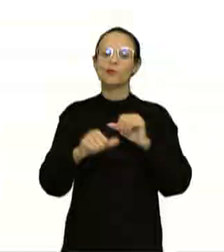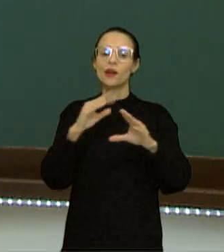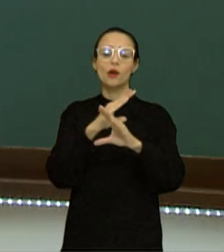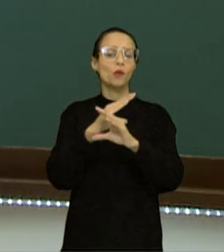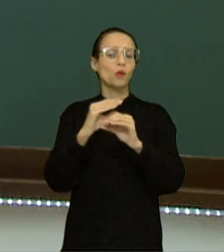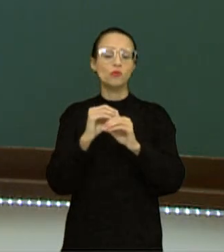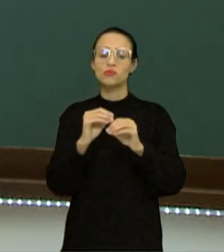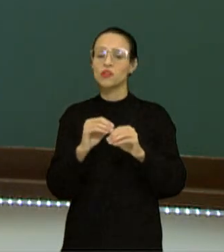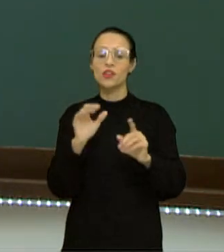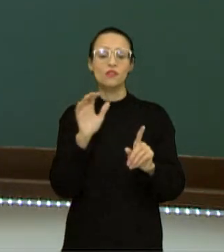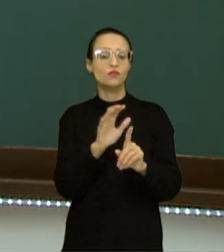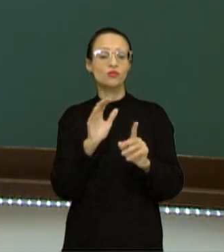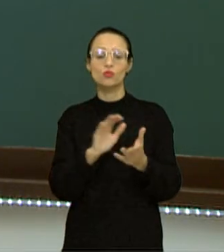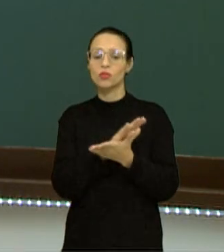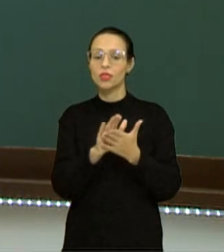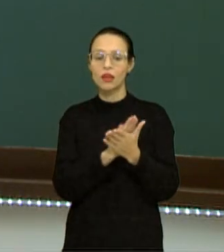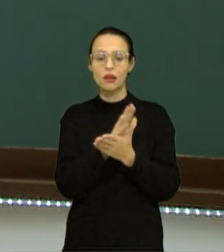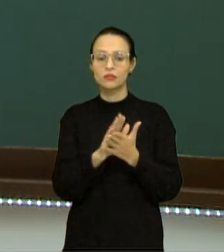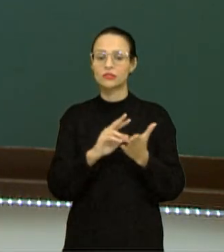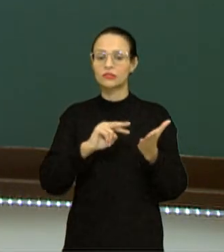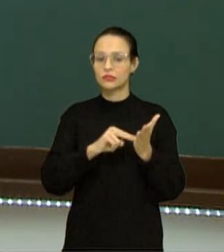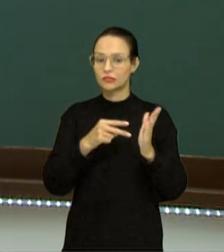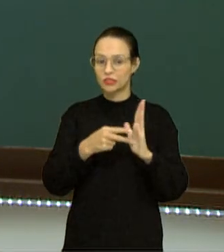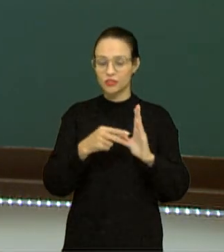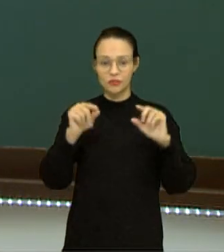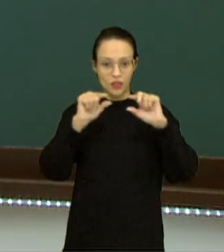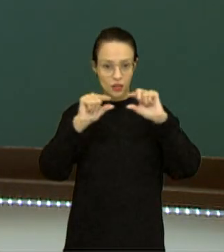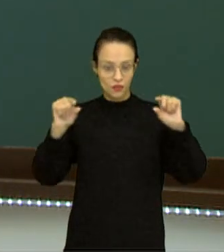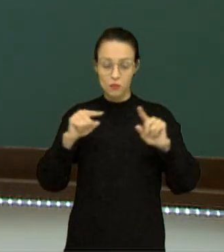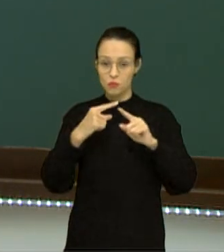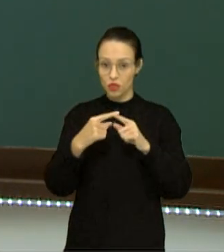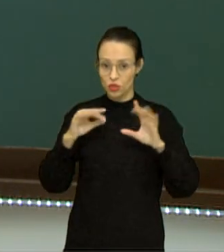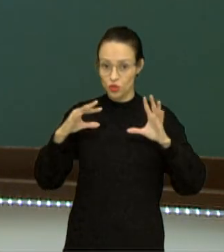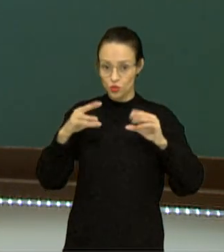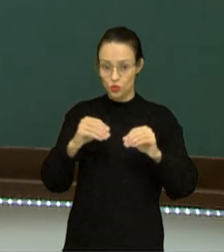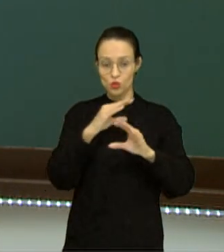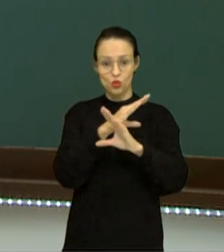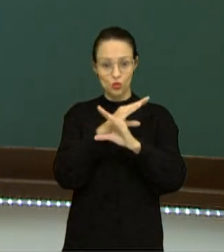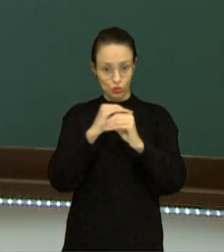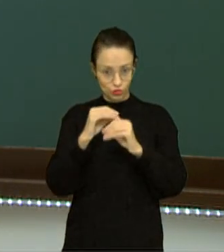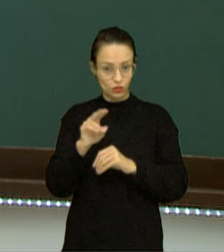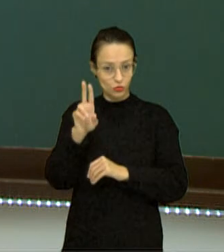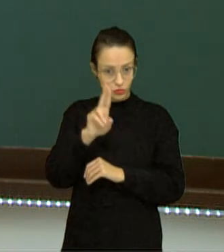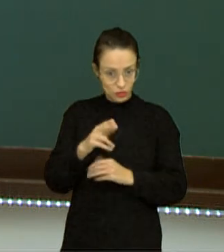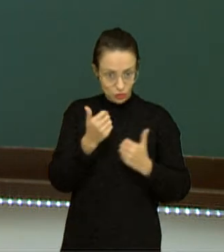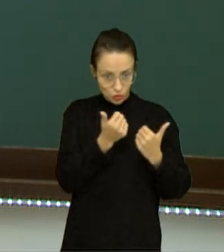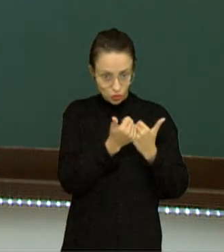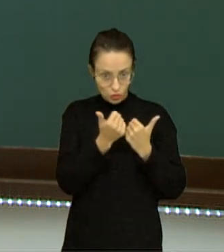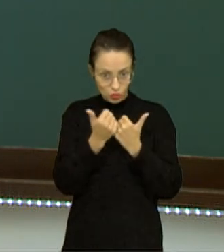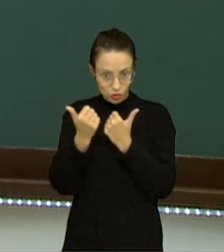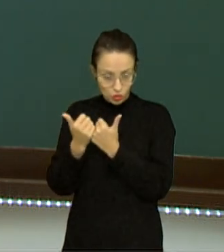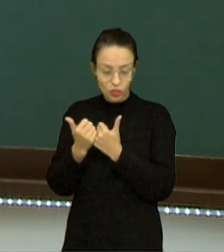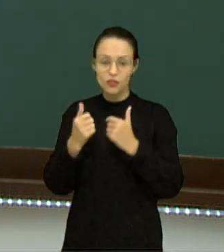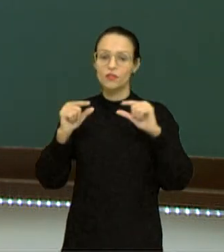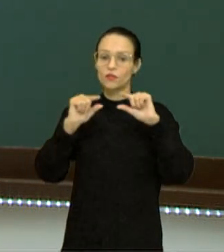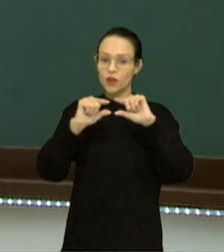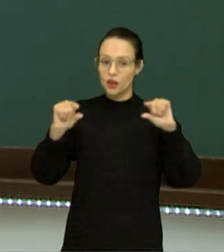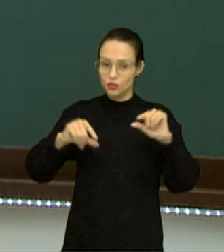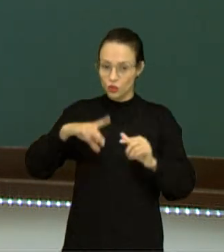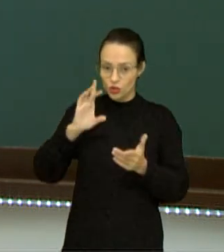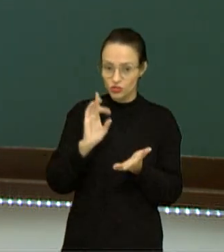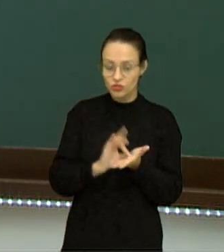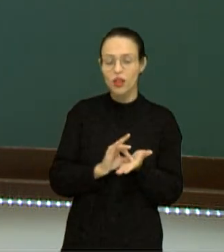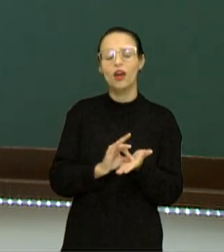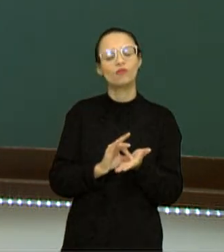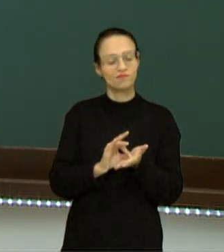não influenciou no sentido da frase, pois todas as conjunções que foram utilizadas para substituir a frase original da